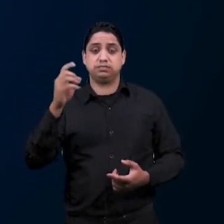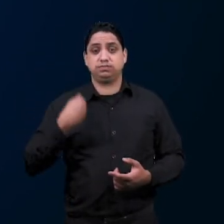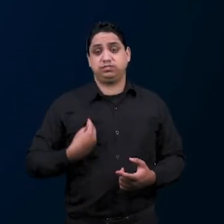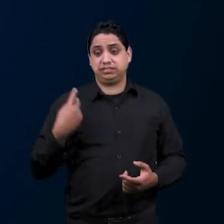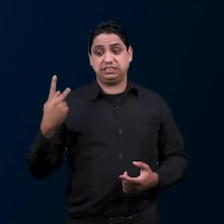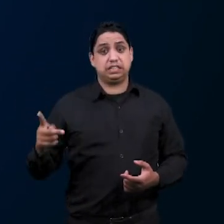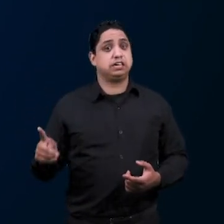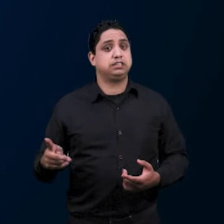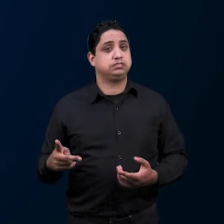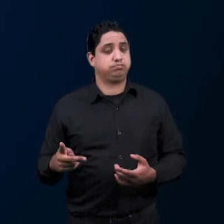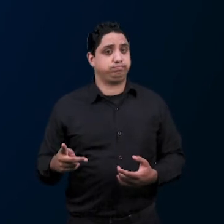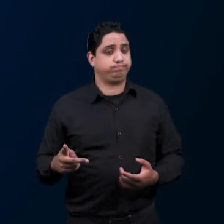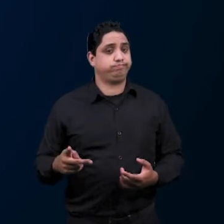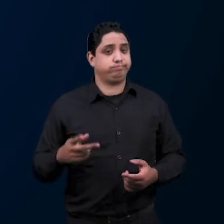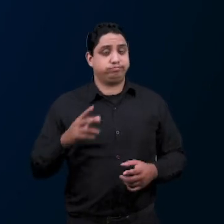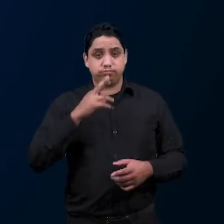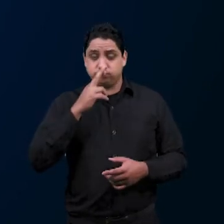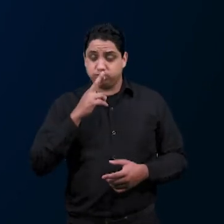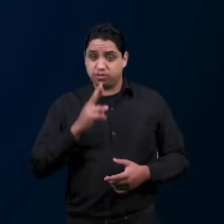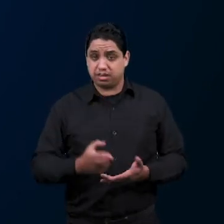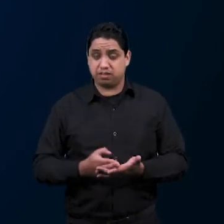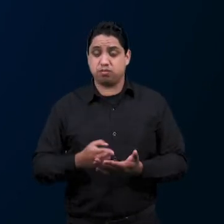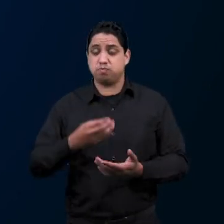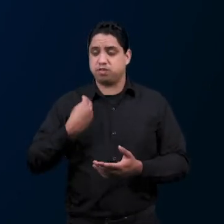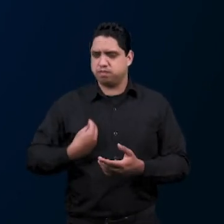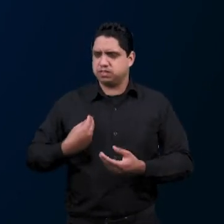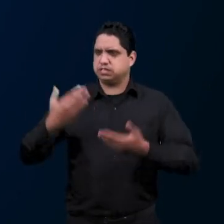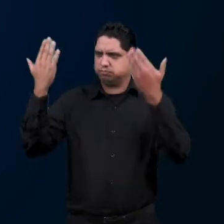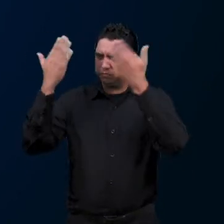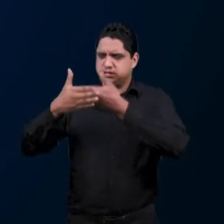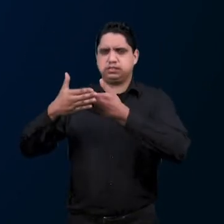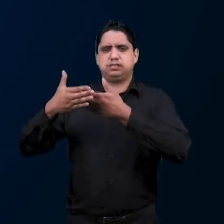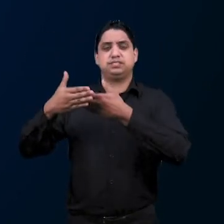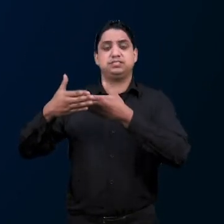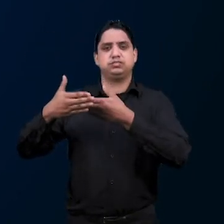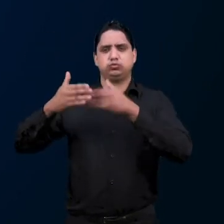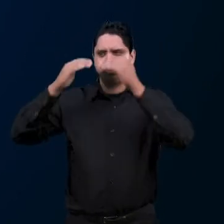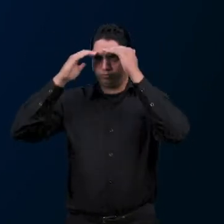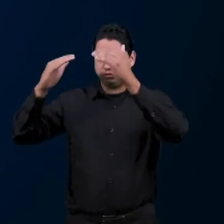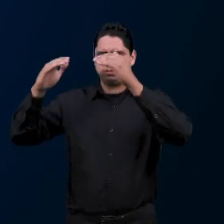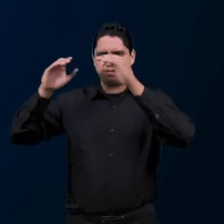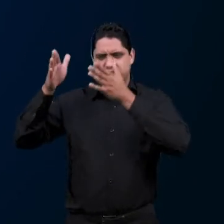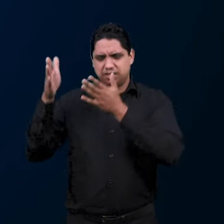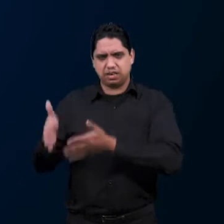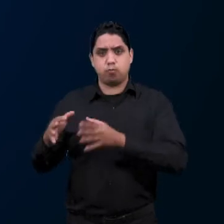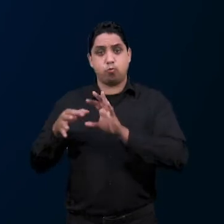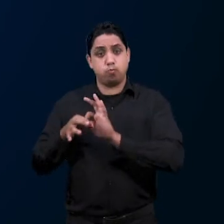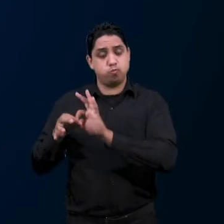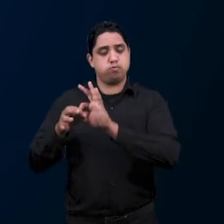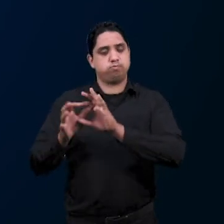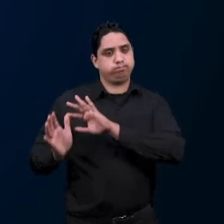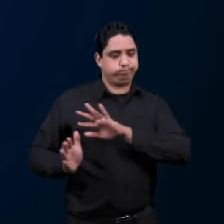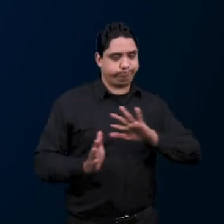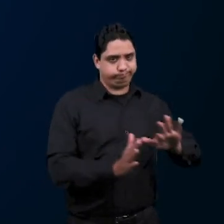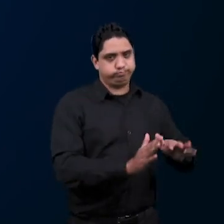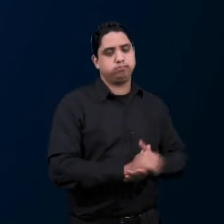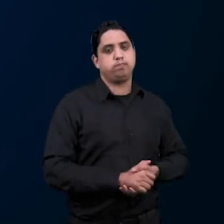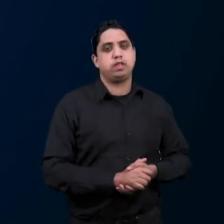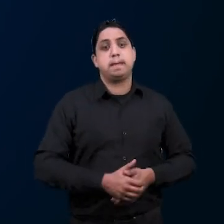dele. Resultado de uma vida diante do altar, uma vida de obediência, de fidelidade, de comunhão ao Senhor. No livro de